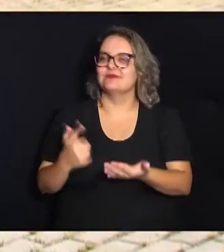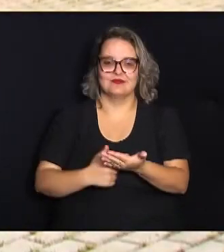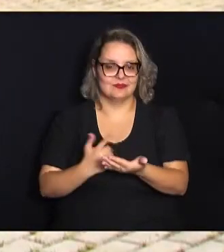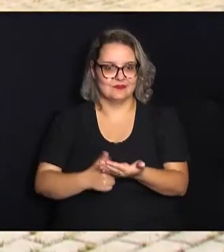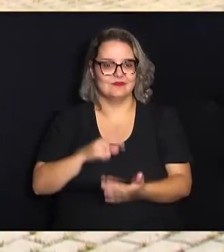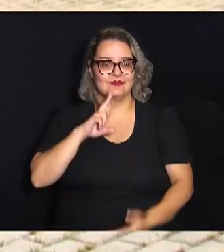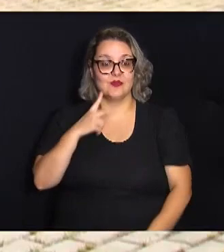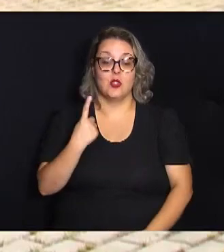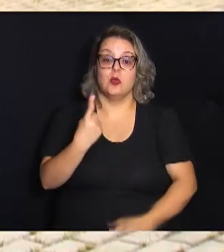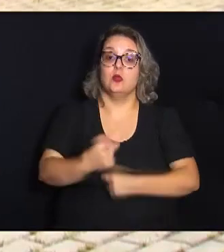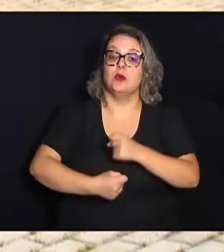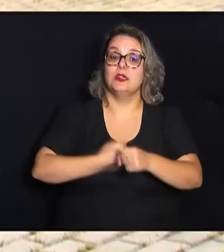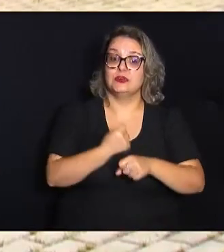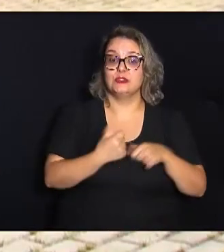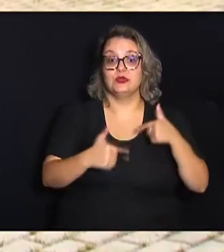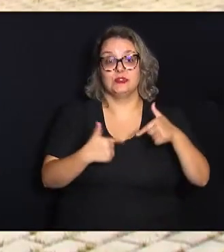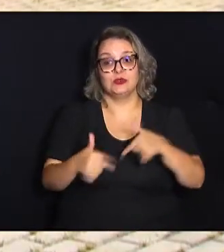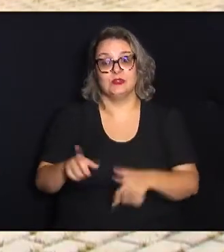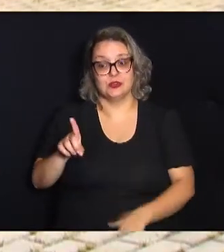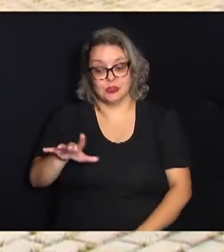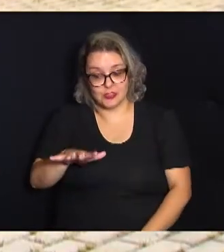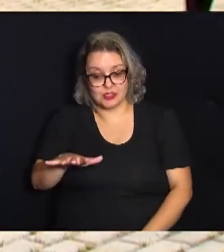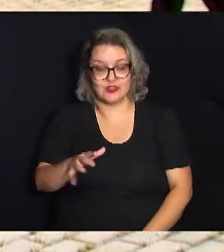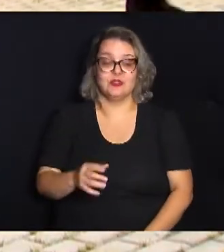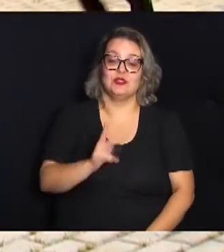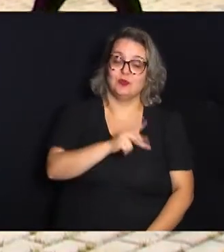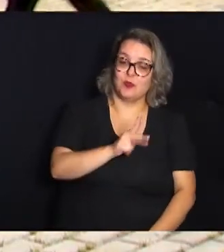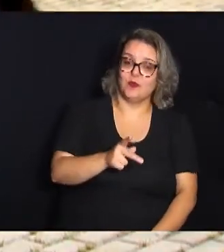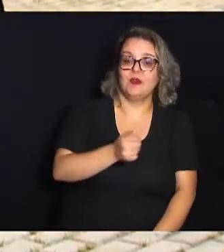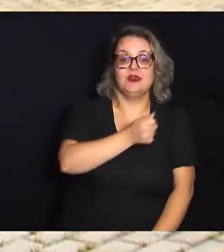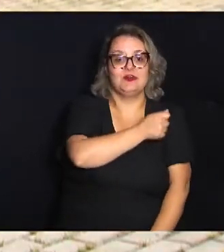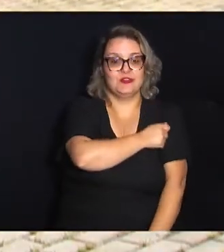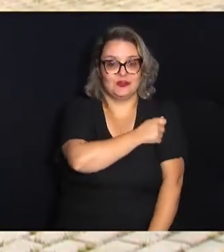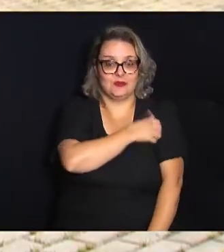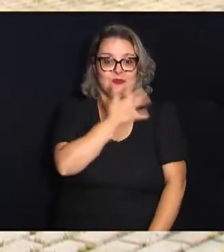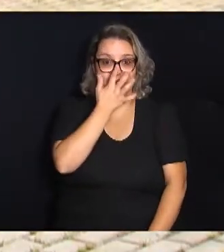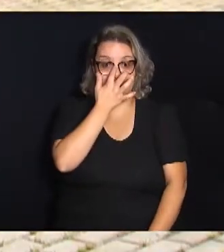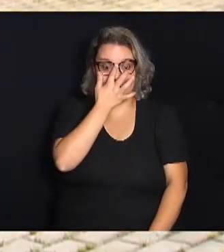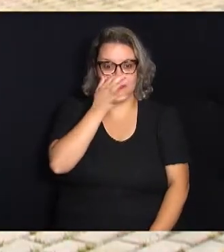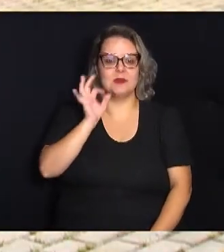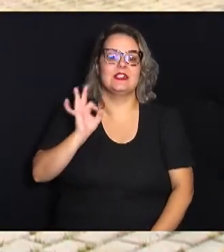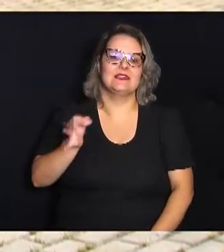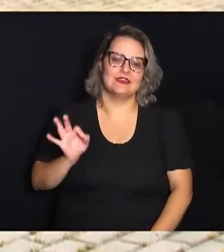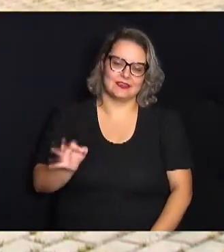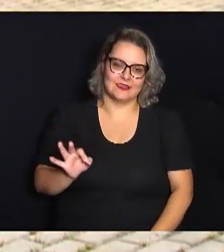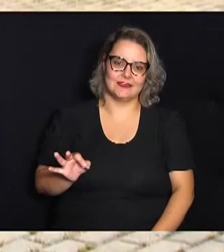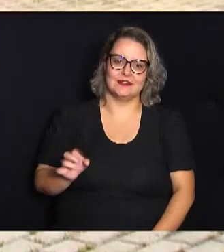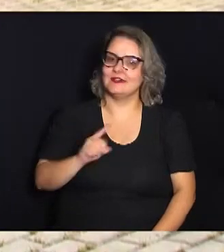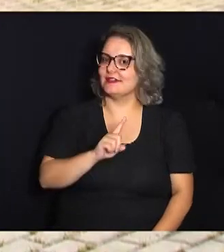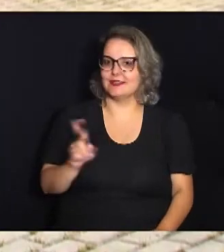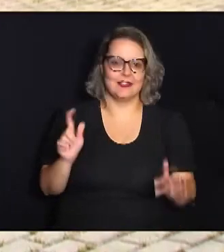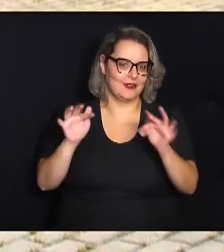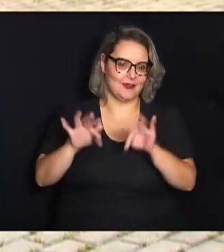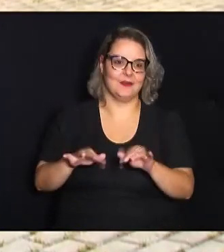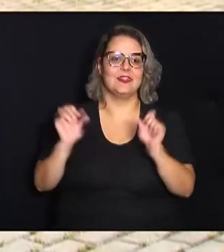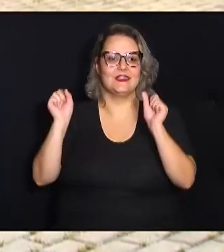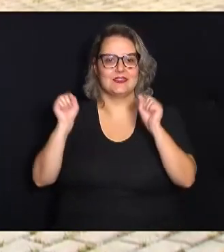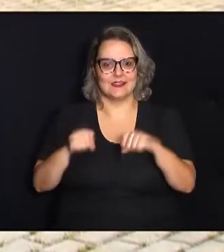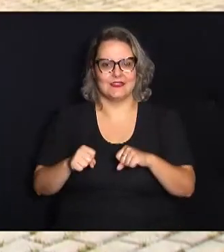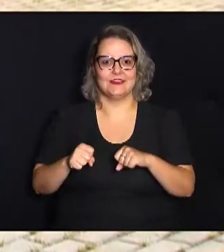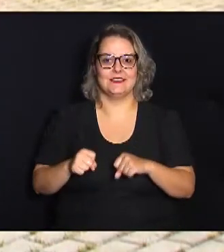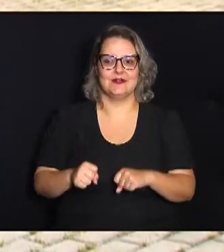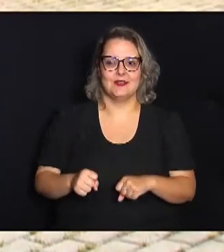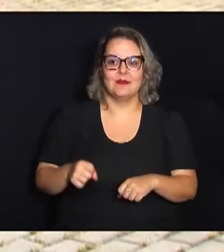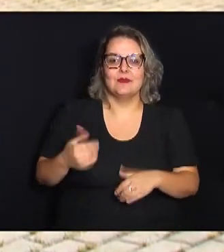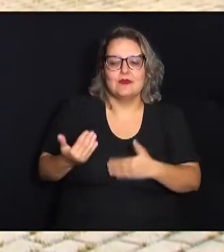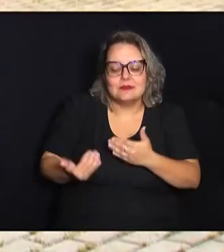ano de trabalho de diretores, professores e alunos, mas com certeza não é o fim, e sim uma semente